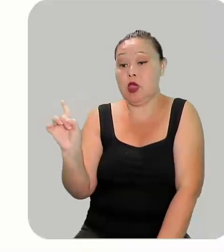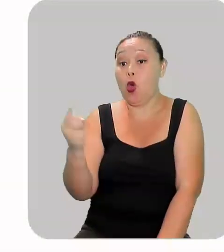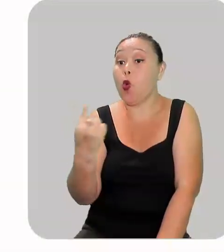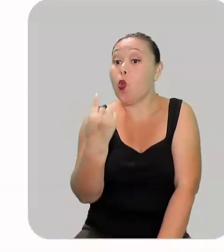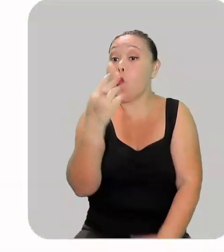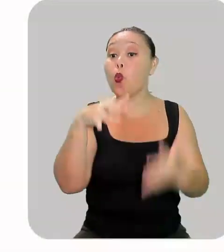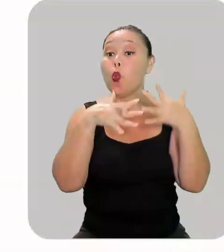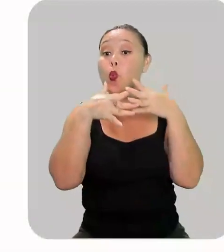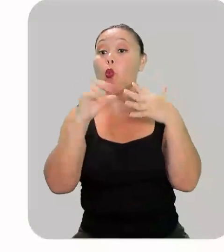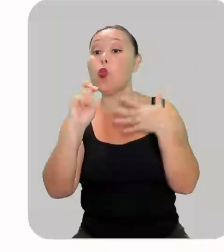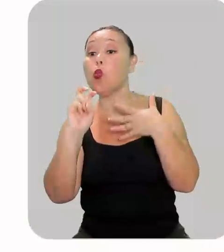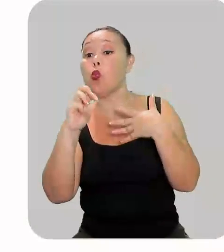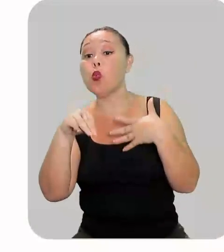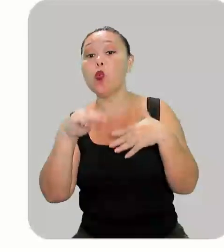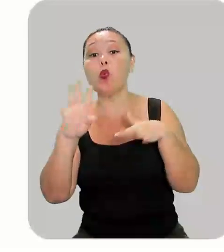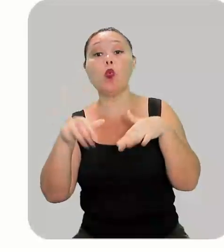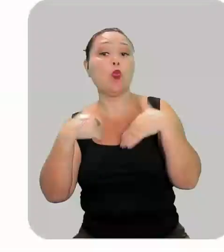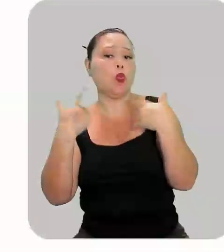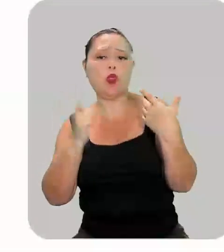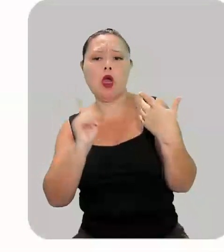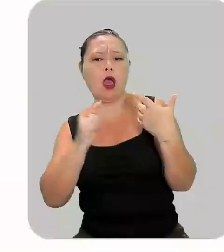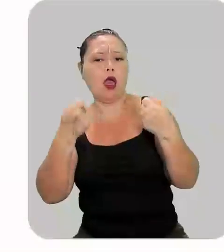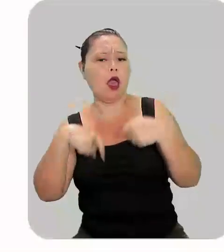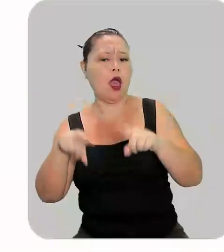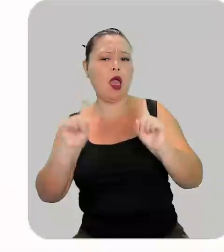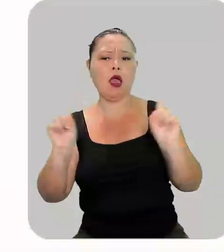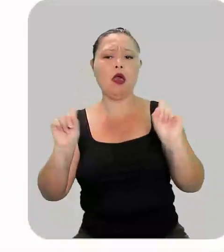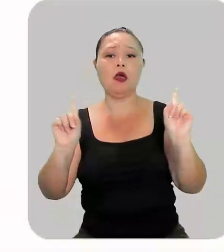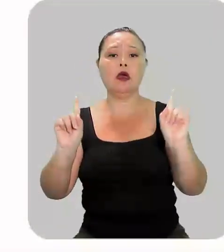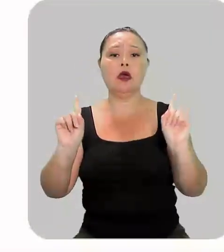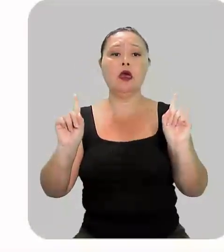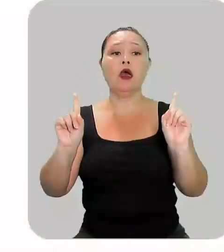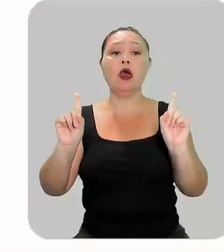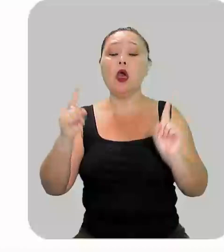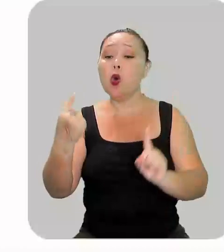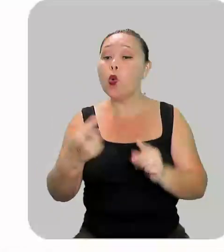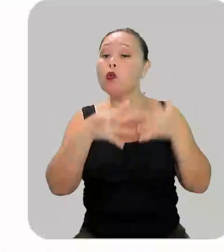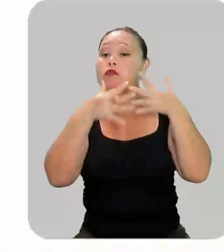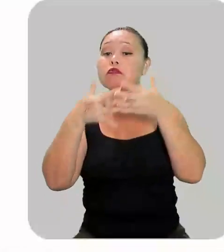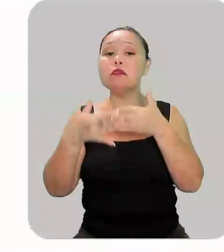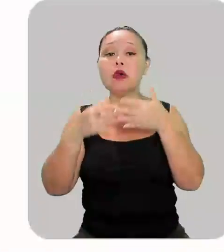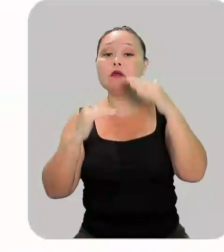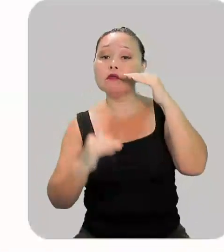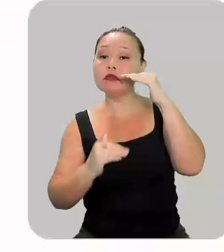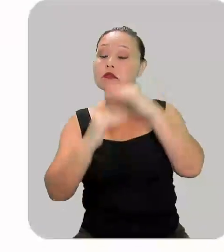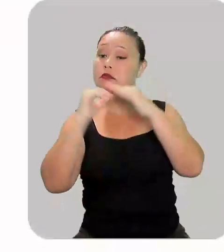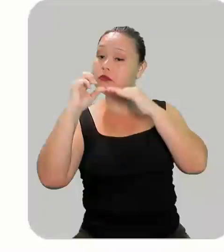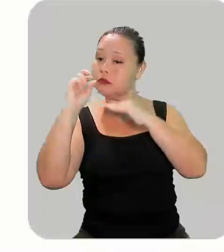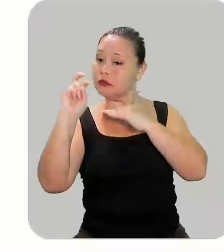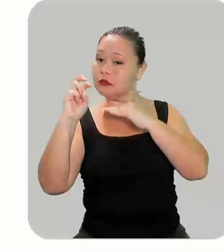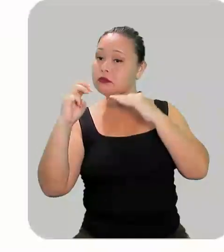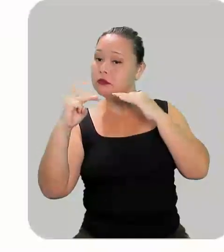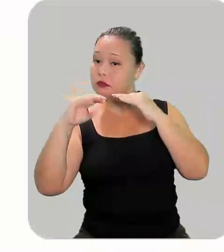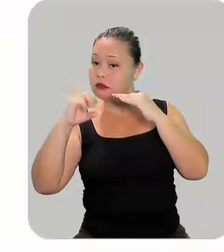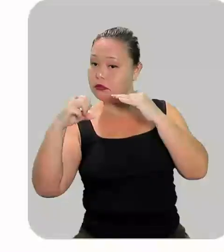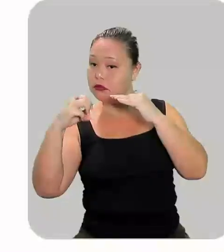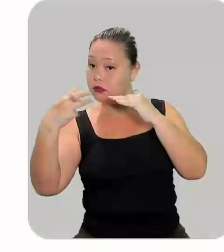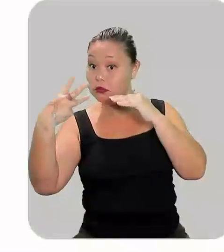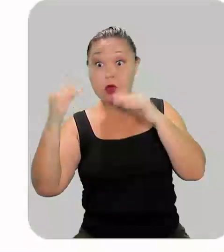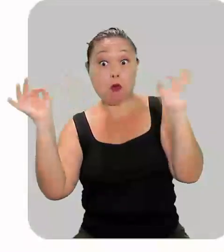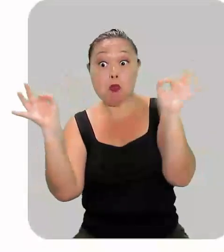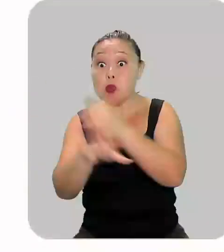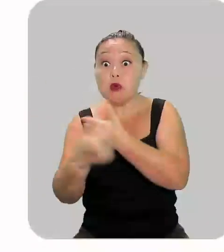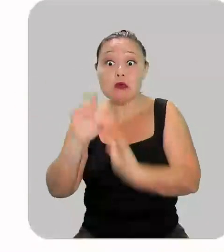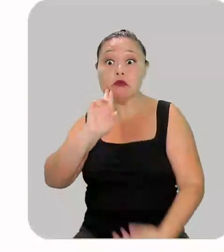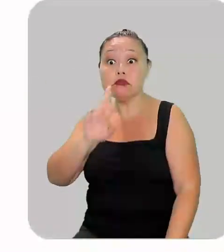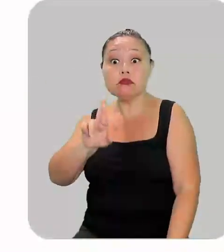um caminhão já tem 5 metros cúbicos, então não vai precisar de tudo isso, né? Um caminhão com capacidade máxima de 5 metros cúbicos?